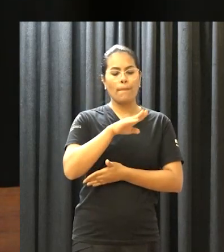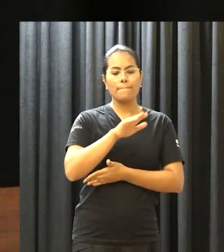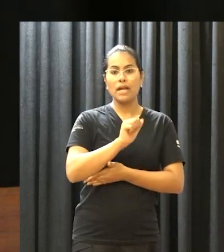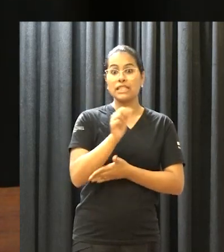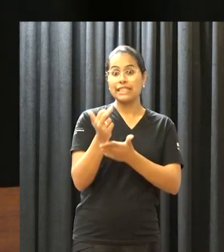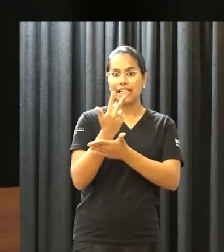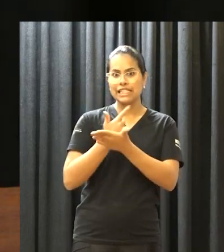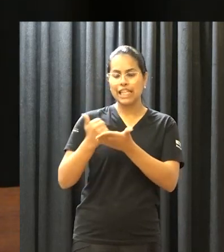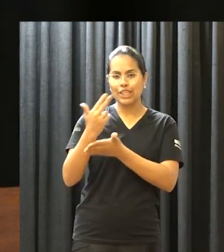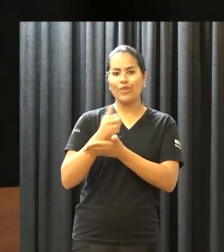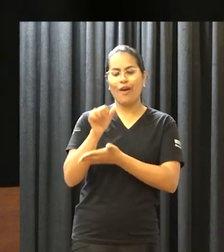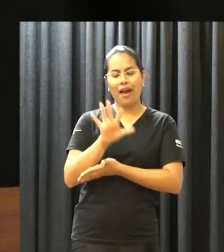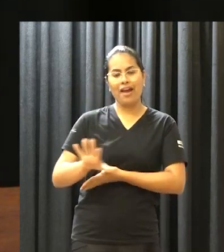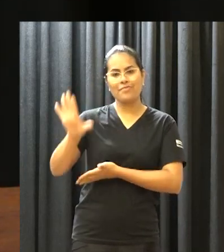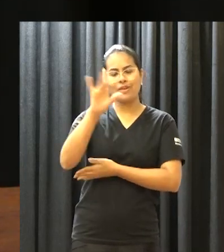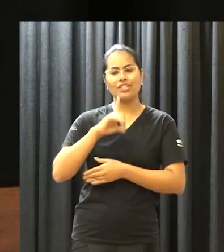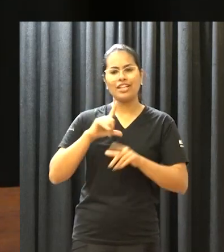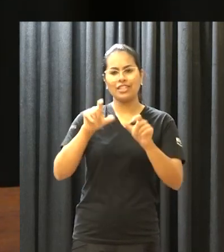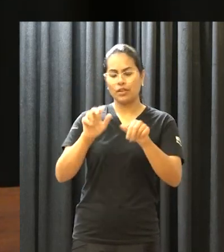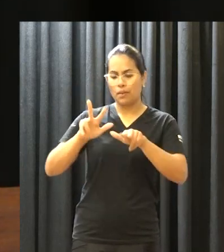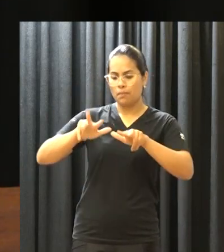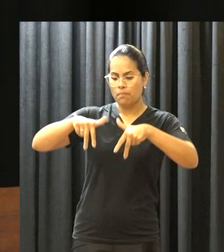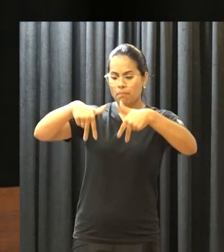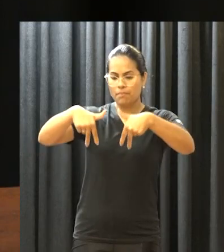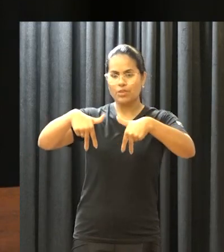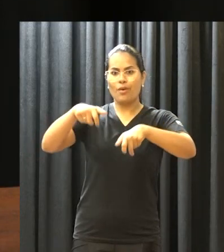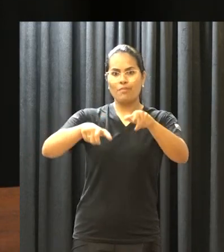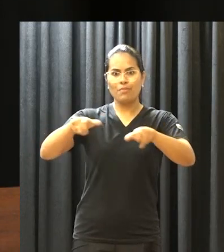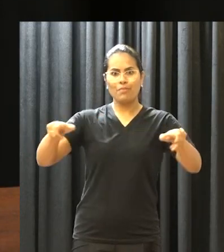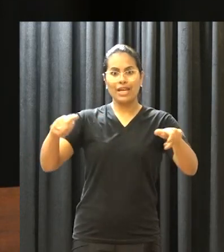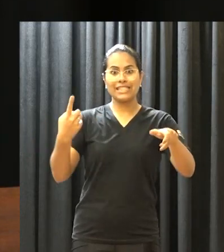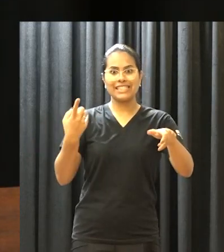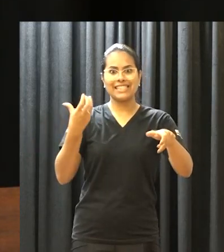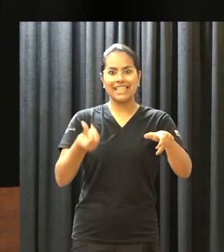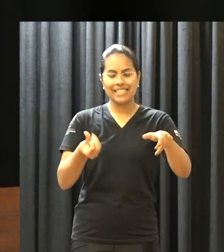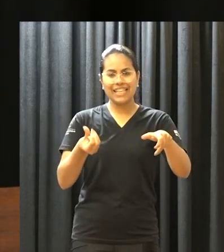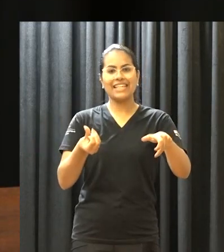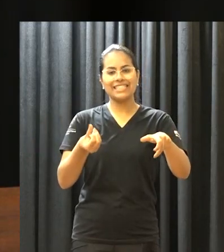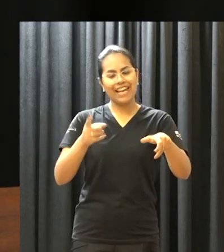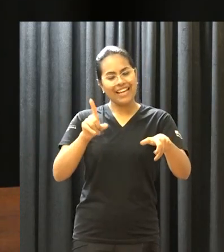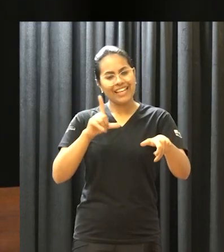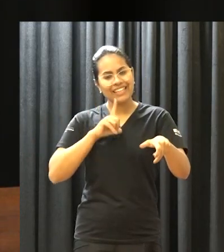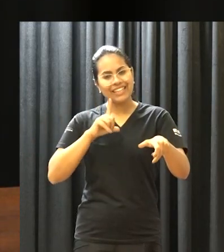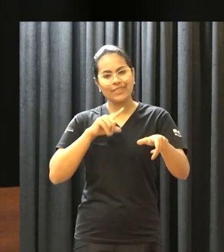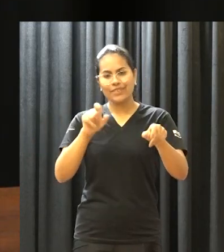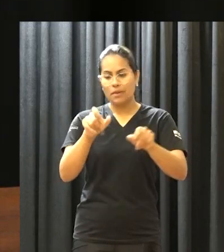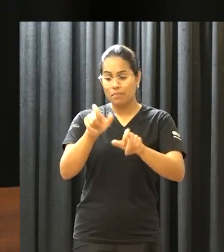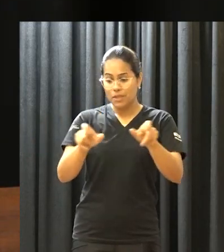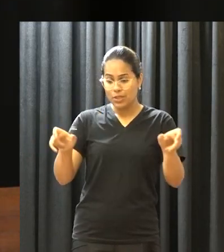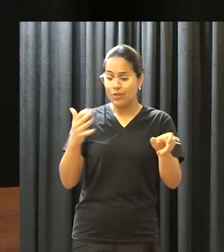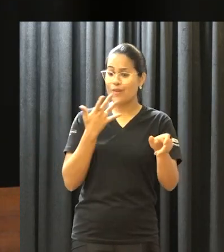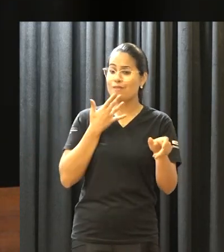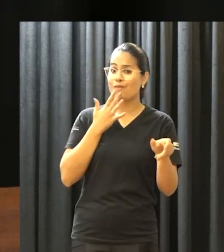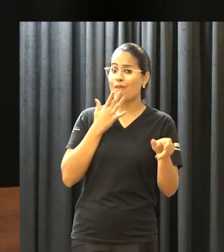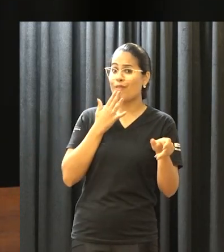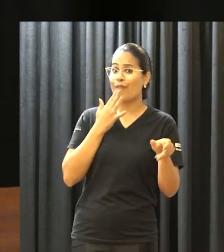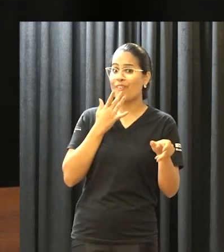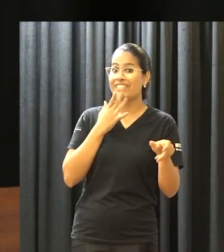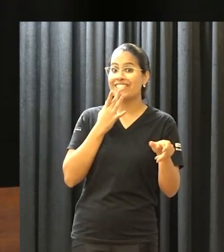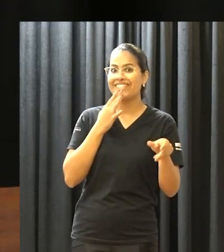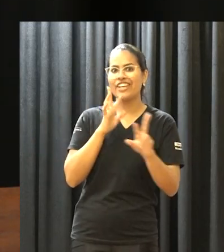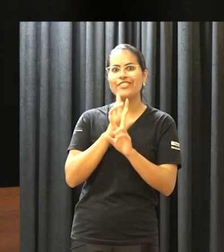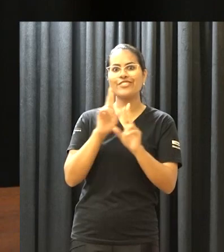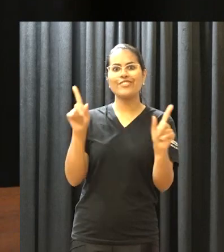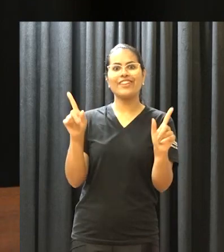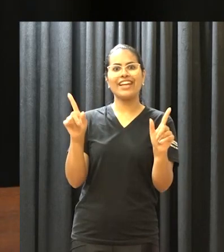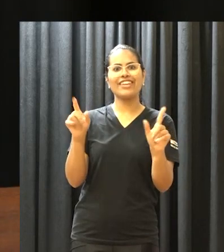pessoas reunidas, agarradinhas, de pé, coloridas, e dá para ver nessa imagem que são pessoas bastante diversas, né? E